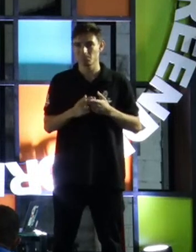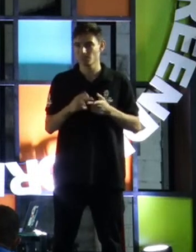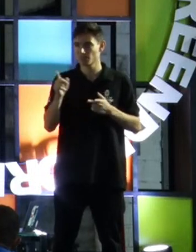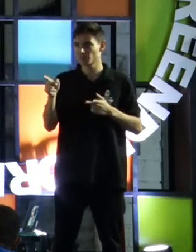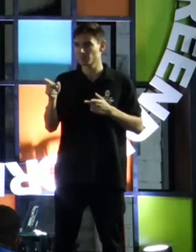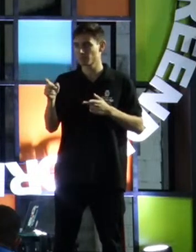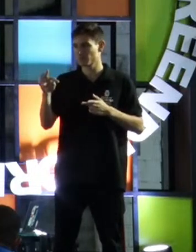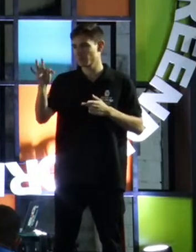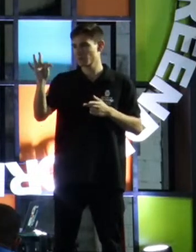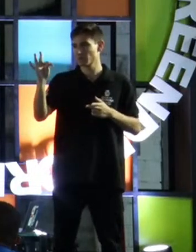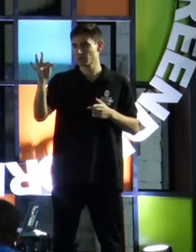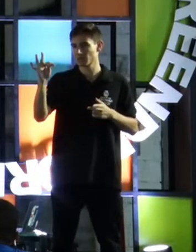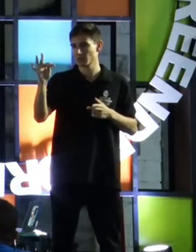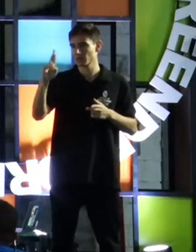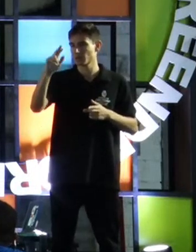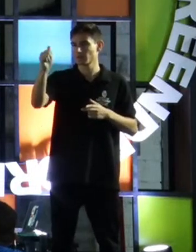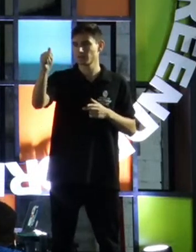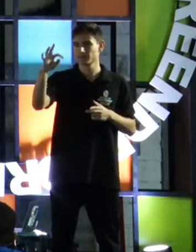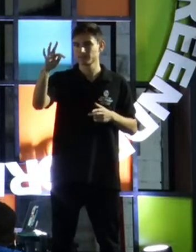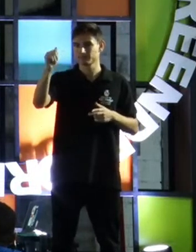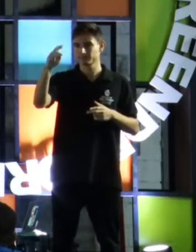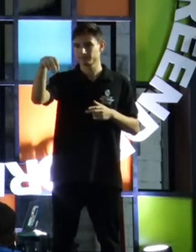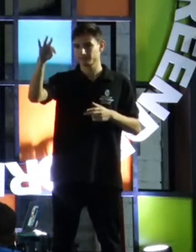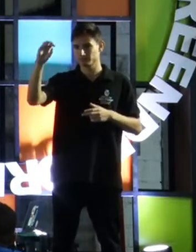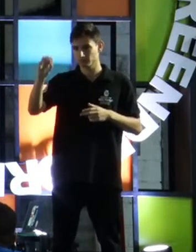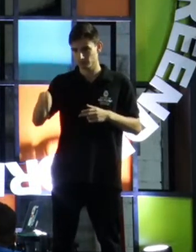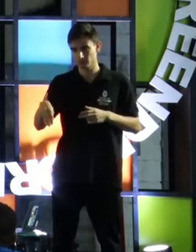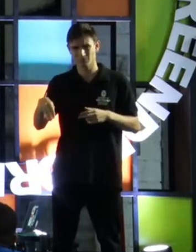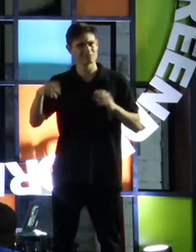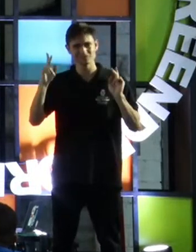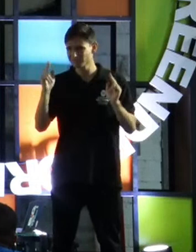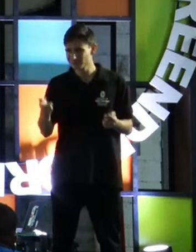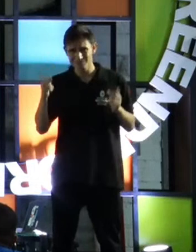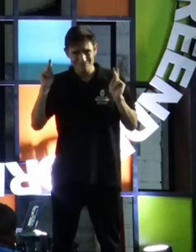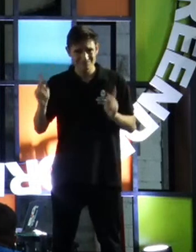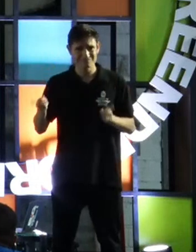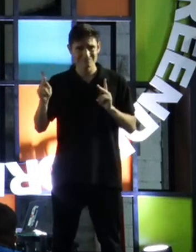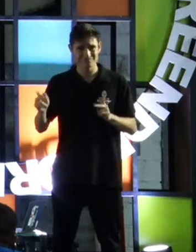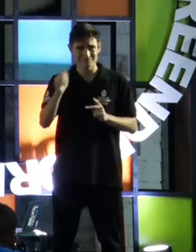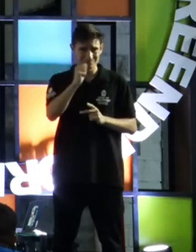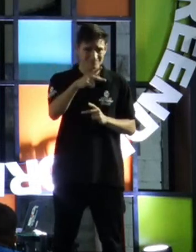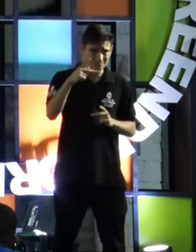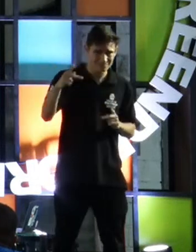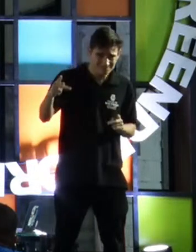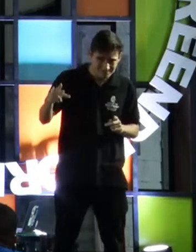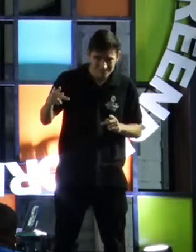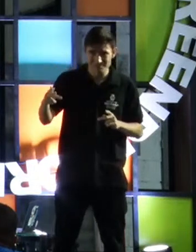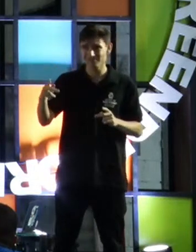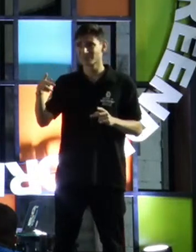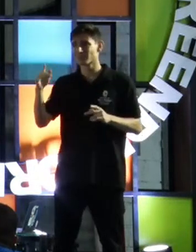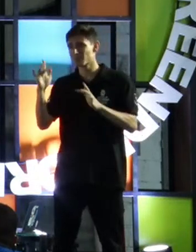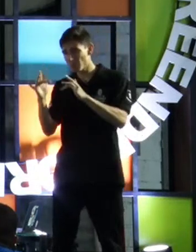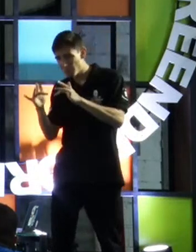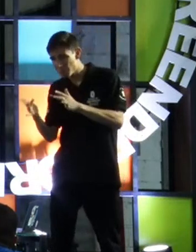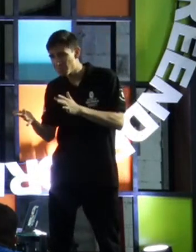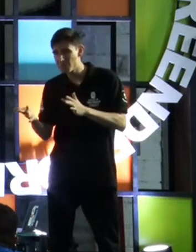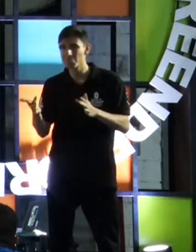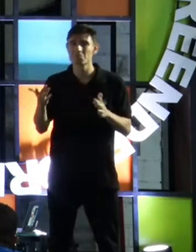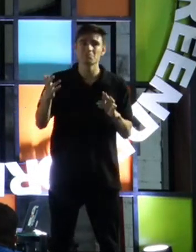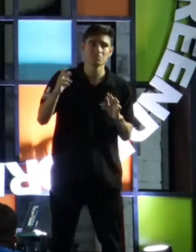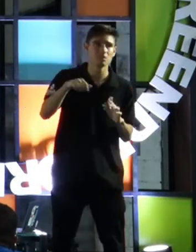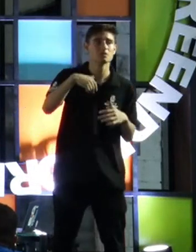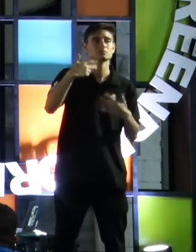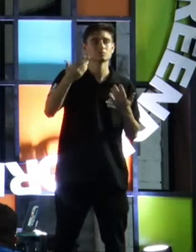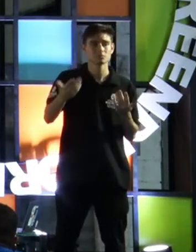de hackathon. Porque é sempre a mesma coisa. Aplicativo de mobilidade, aplicativo de namoro. Aí vai